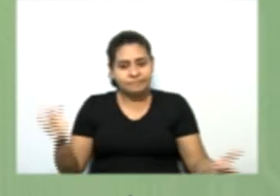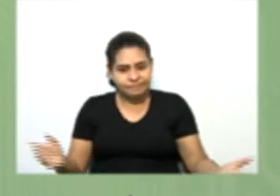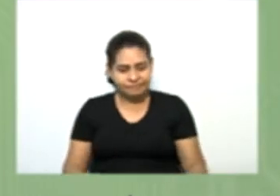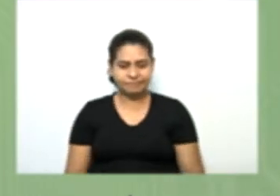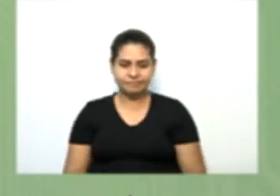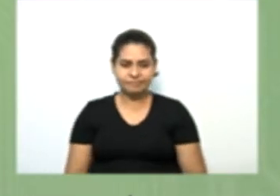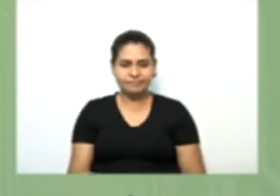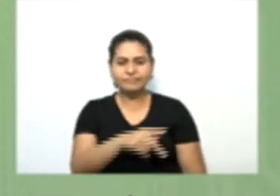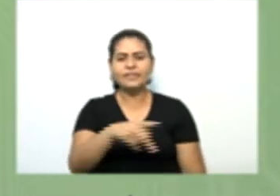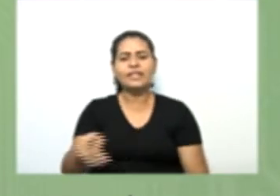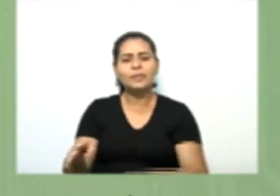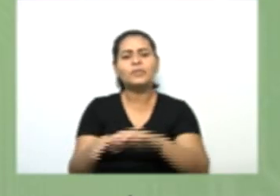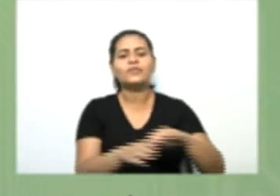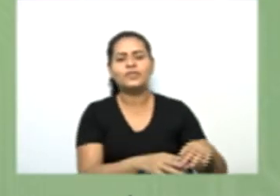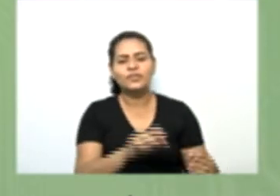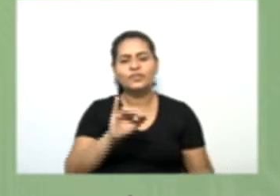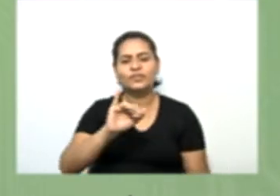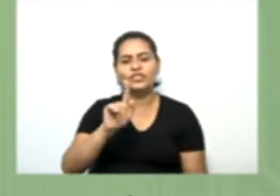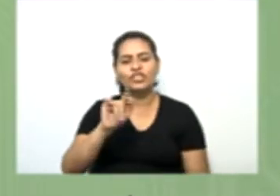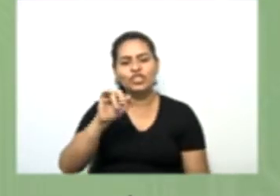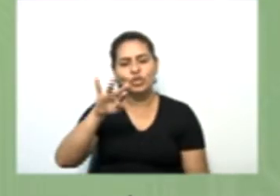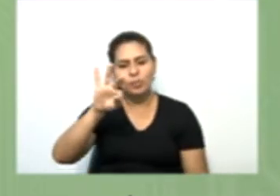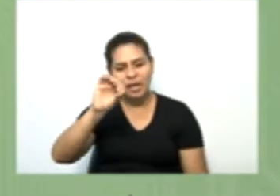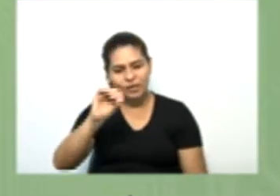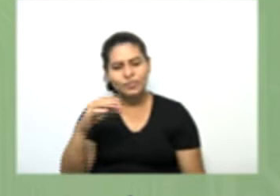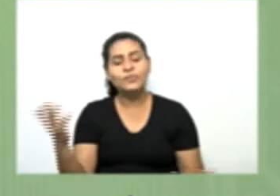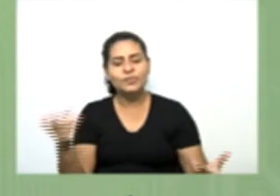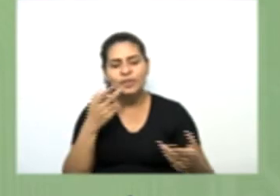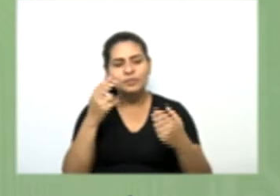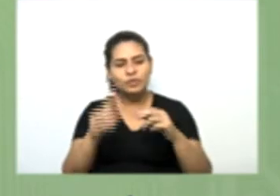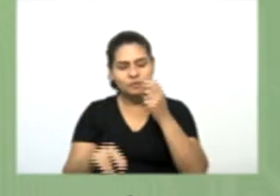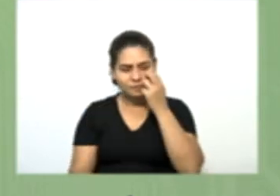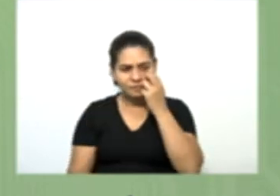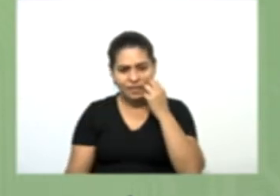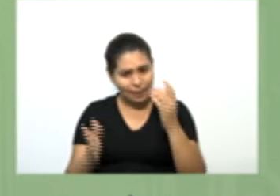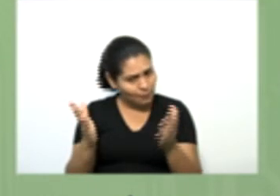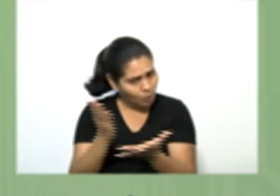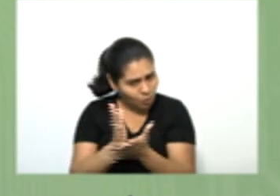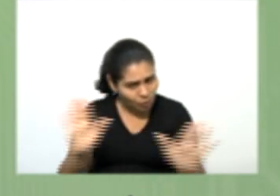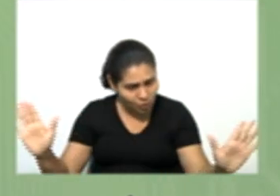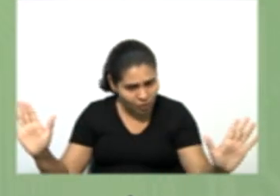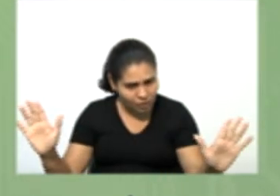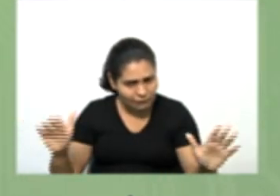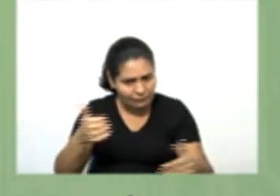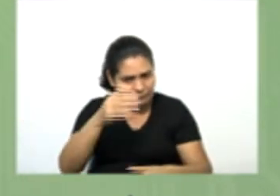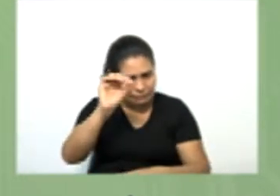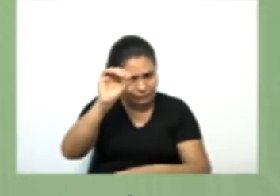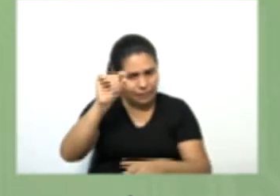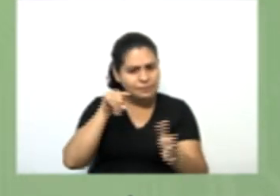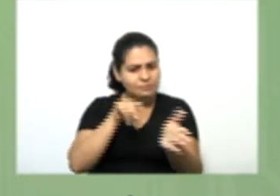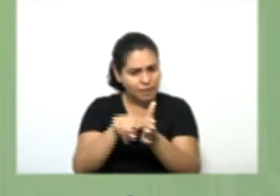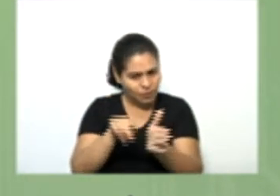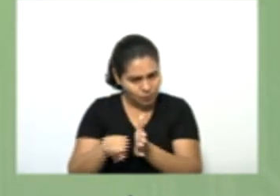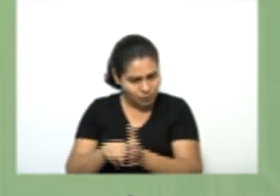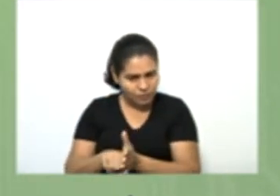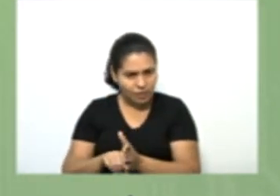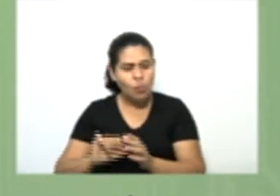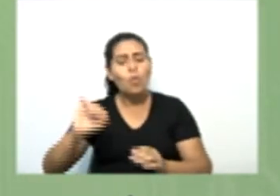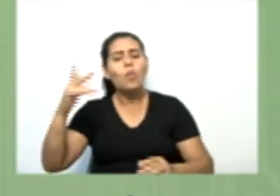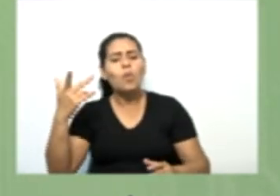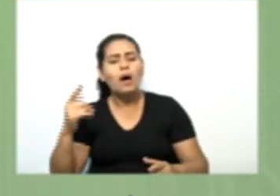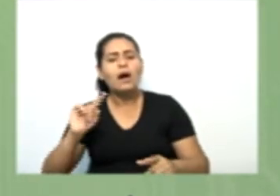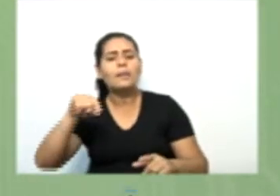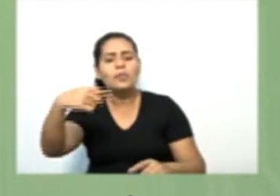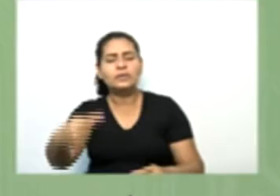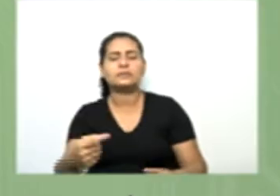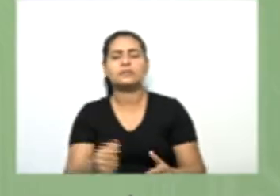Gilberto? E a próxima? A próxima? Não, acabou. São 10 questões. São as 10. Mas sabe o que é a próxima, professor